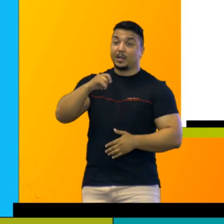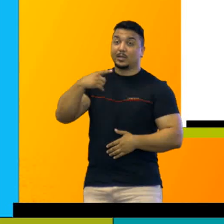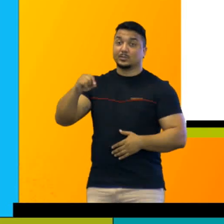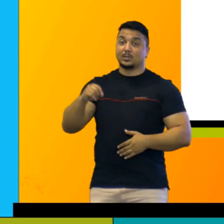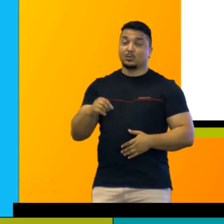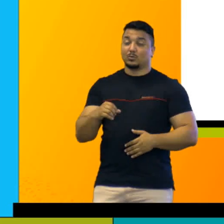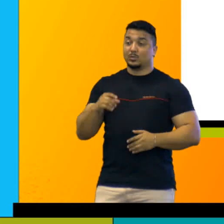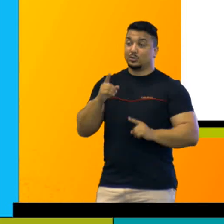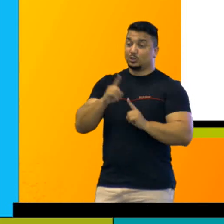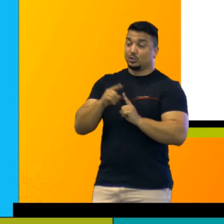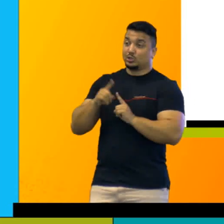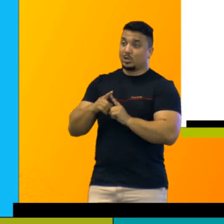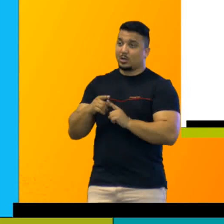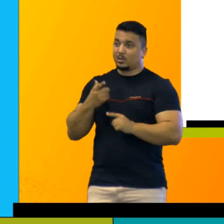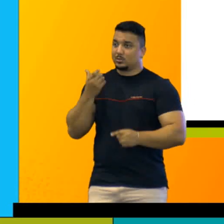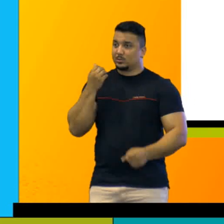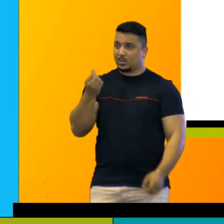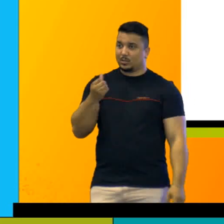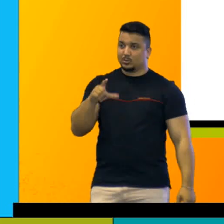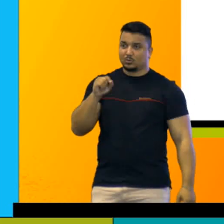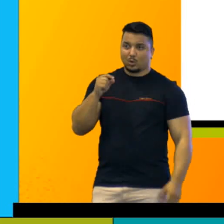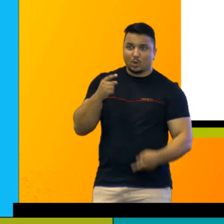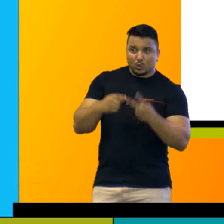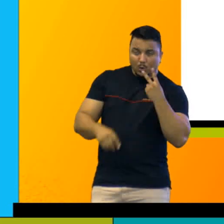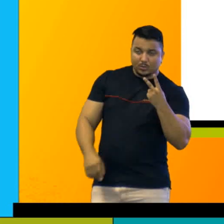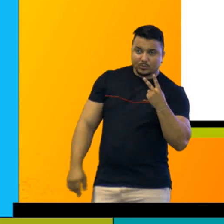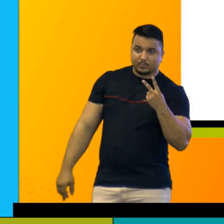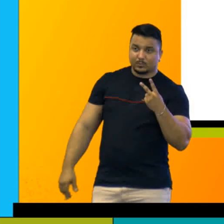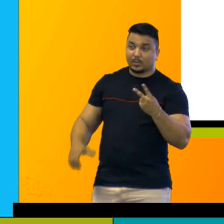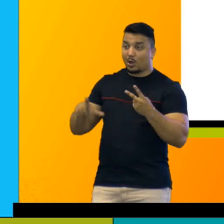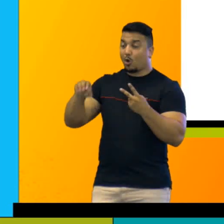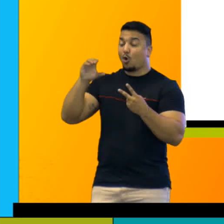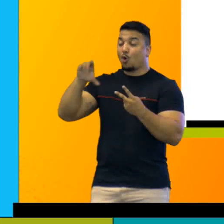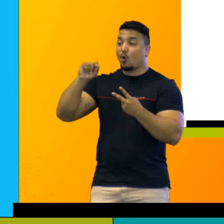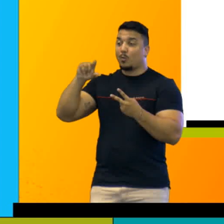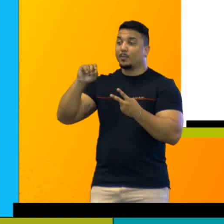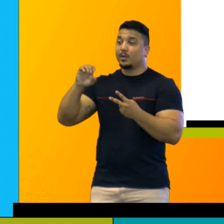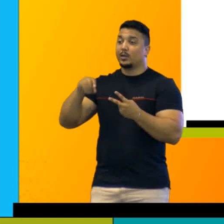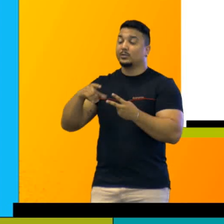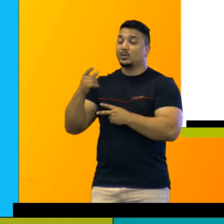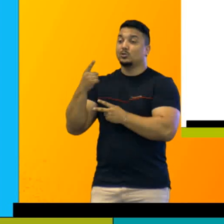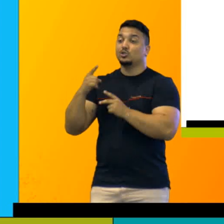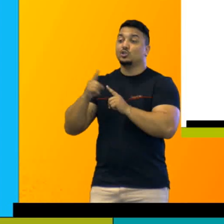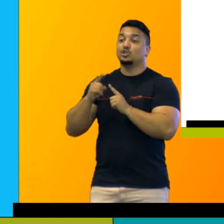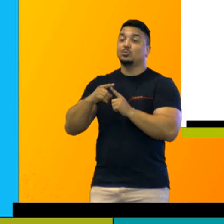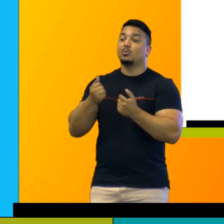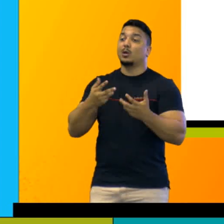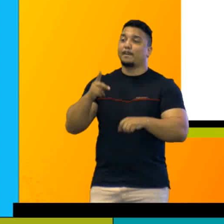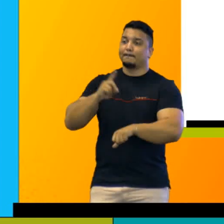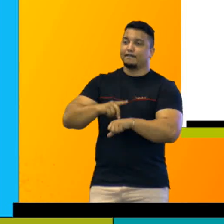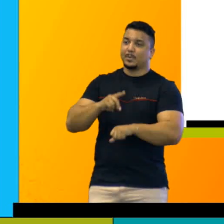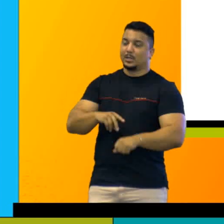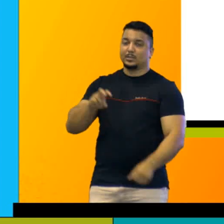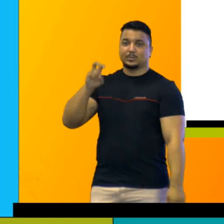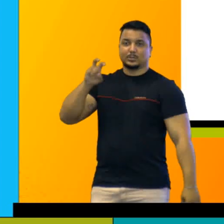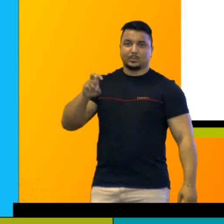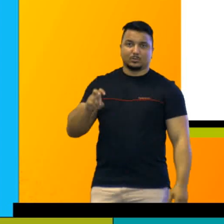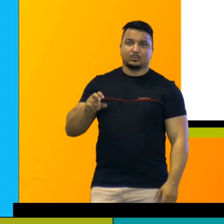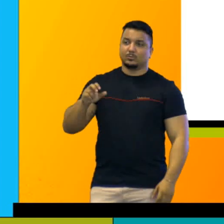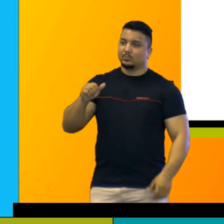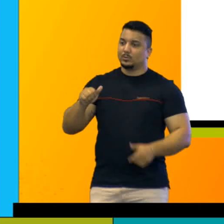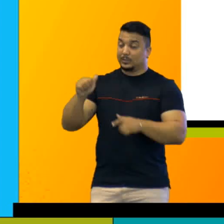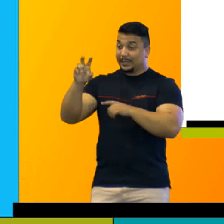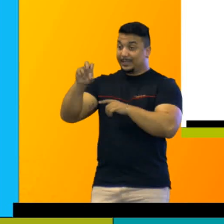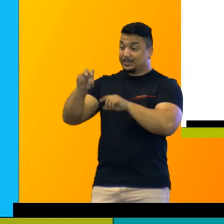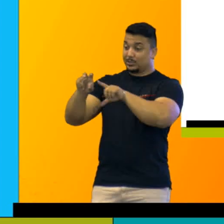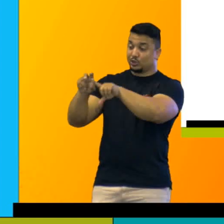de 6 tecidos para escolher 2. Tem uma combinação de 15 pedras para escolher 5. E depois tem que